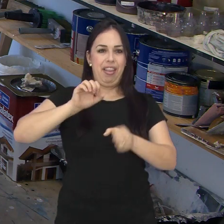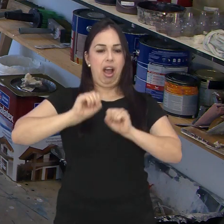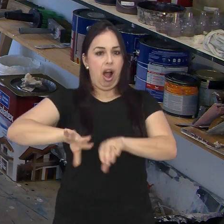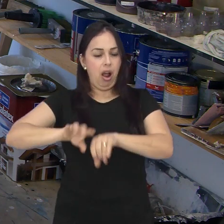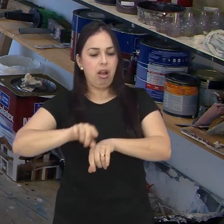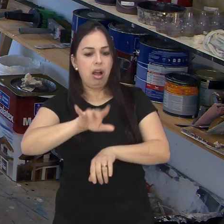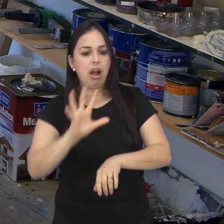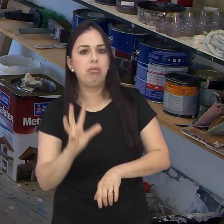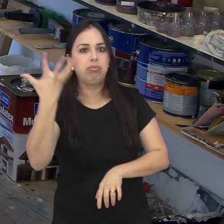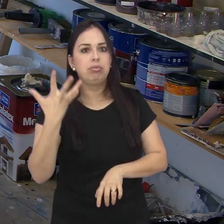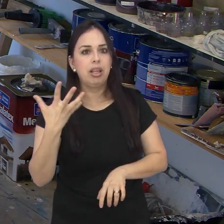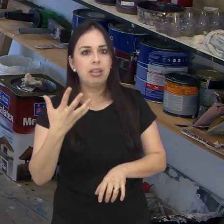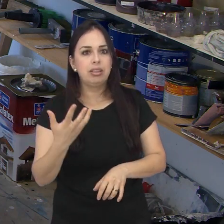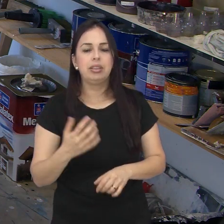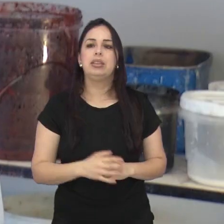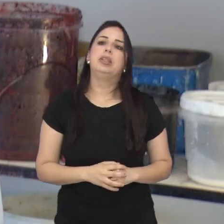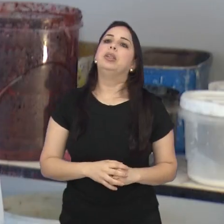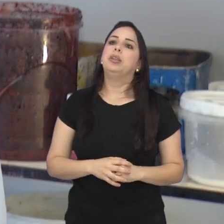trouxe